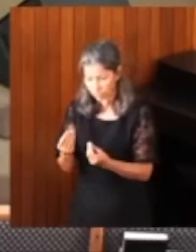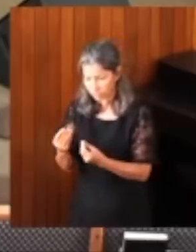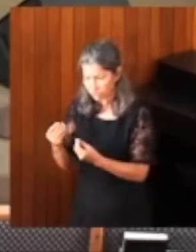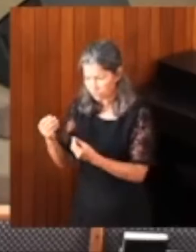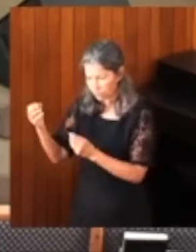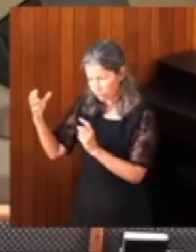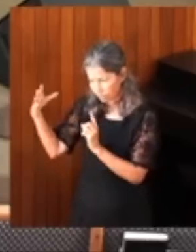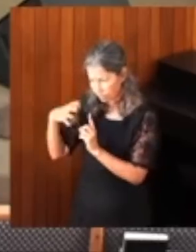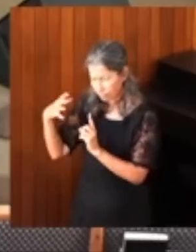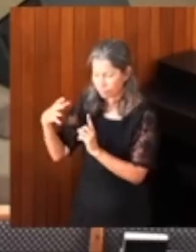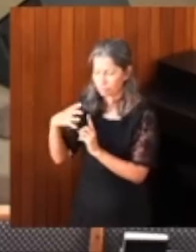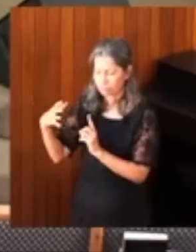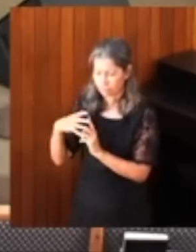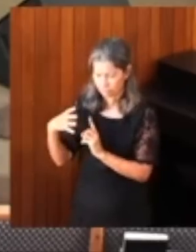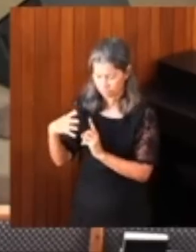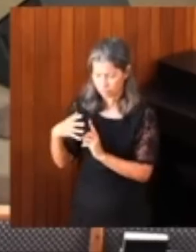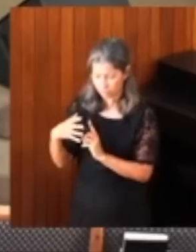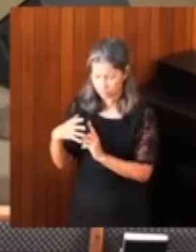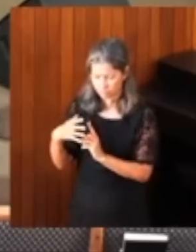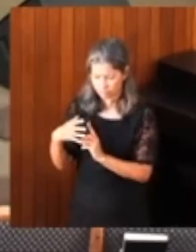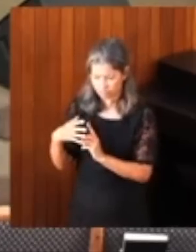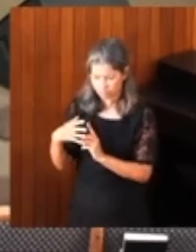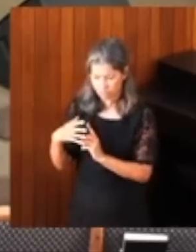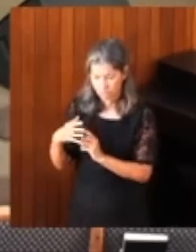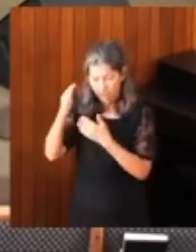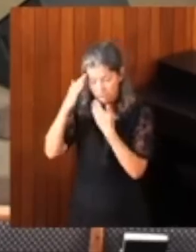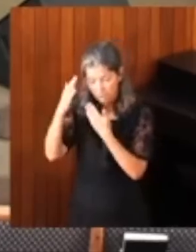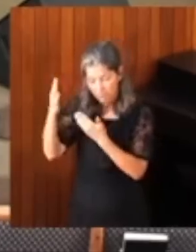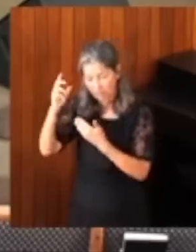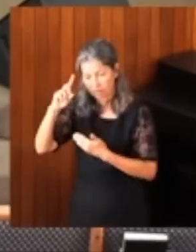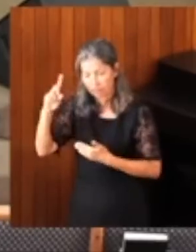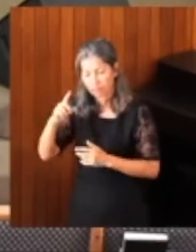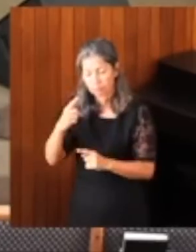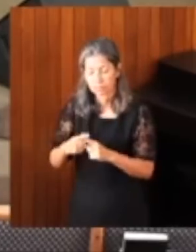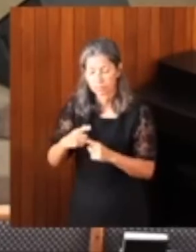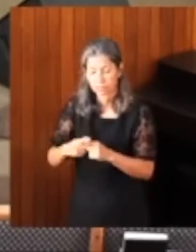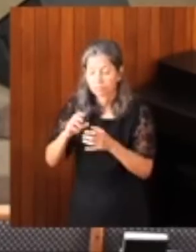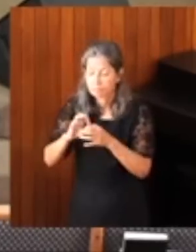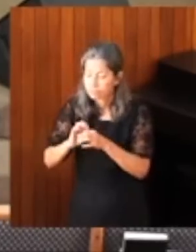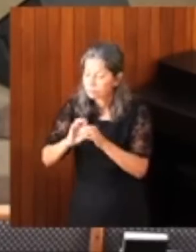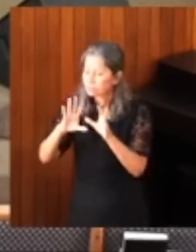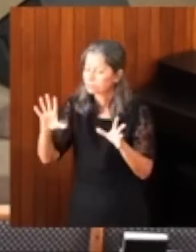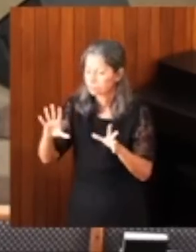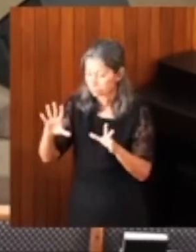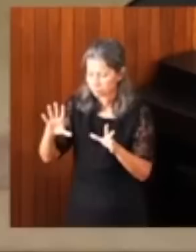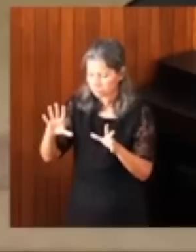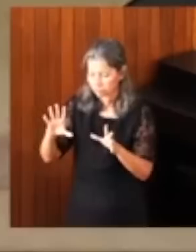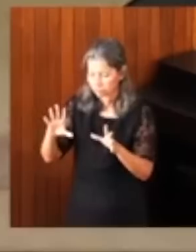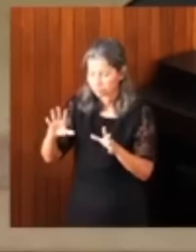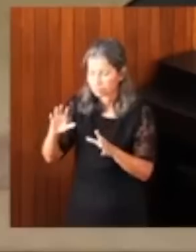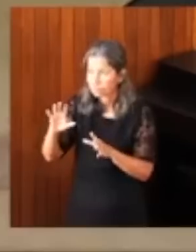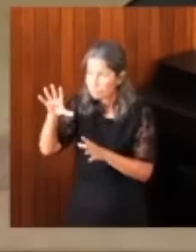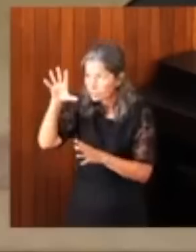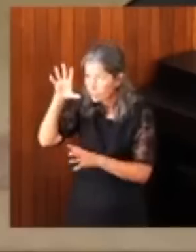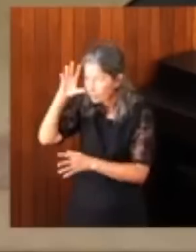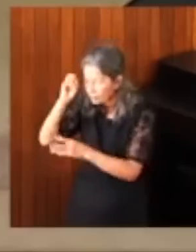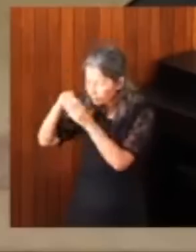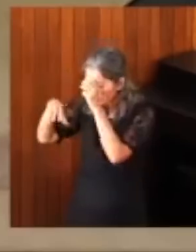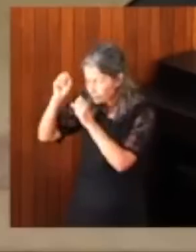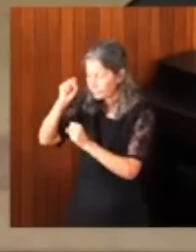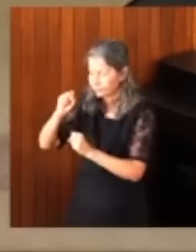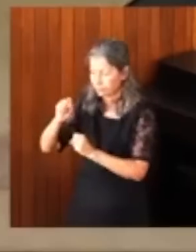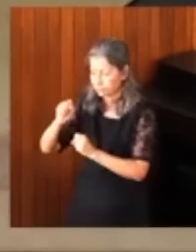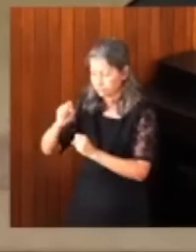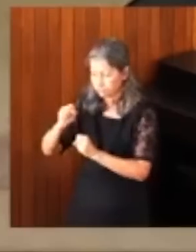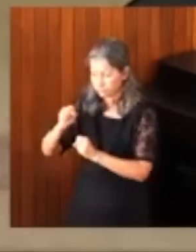libertará. E a verdade não é uma ideia política, alguns tentaram comprar esse texto, né, levar para si, não tem nada a ver.